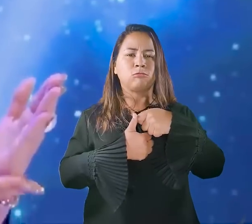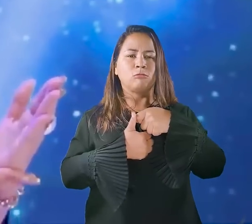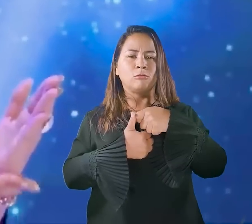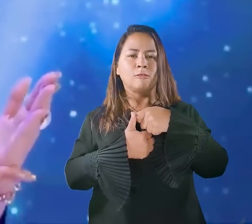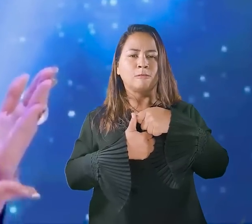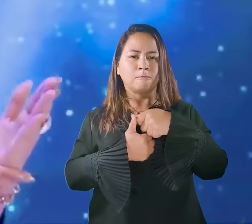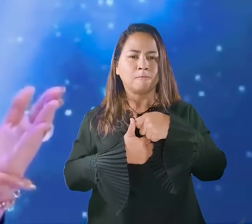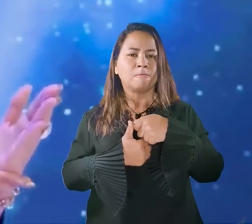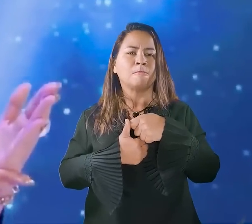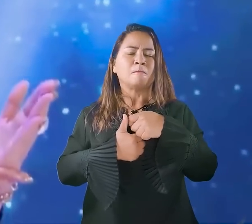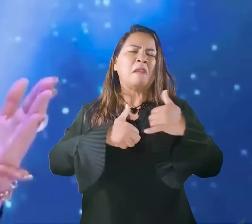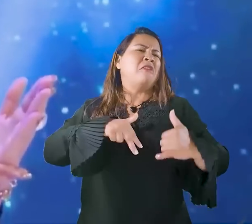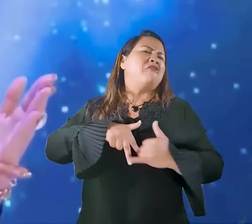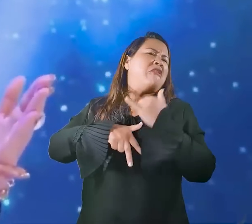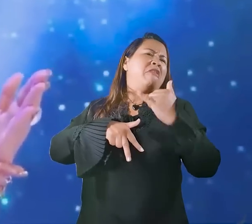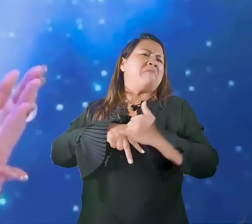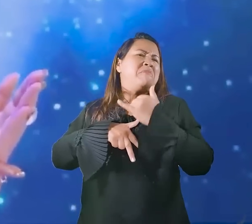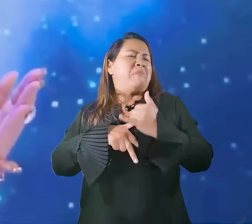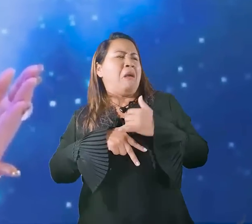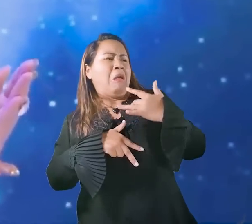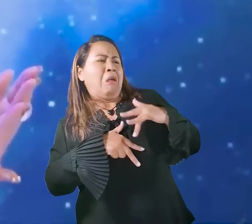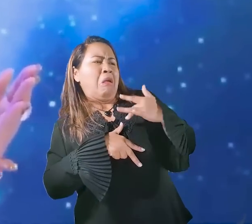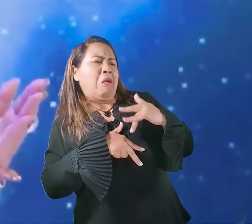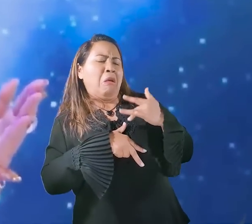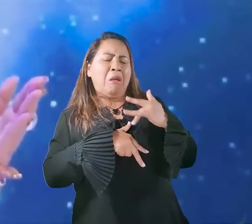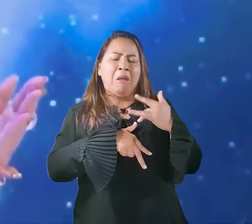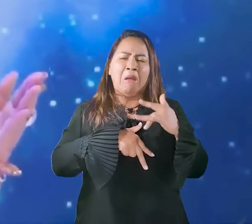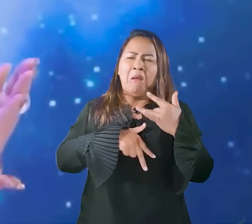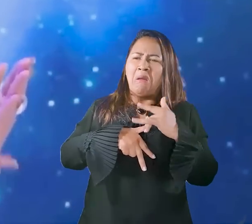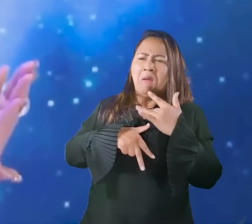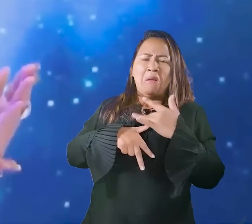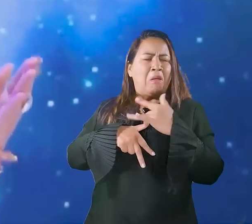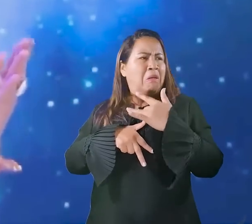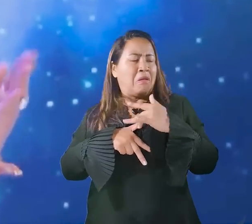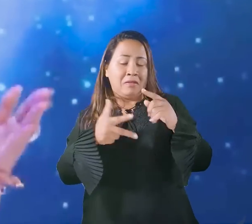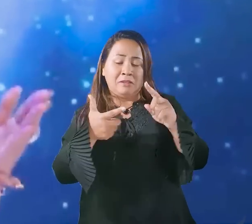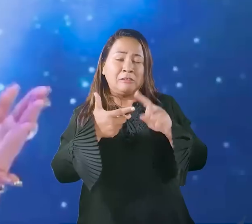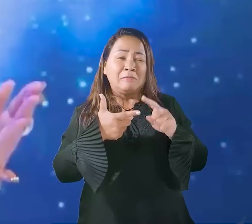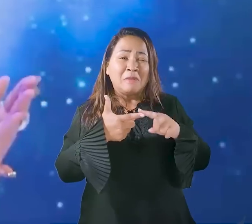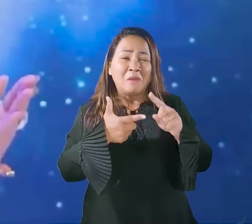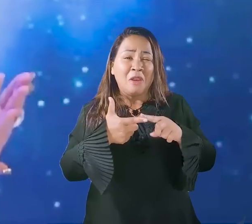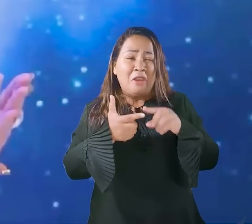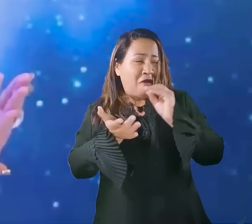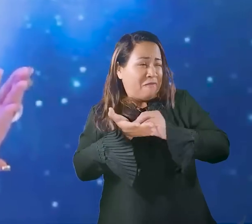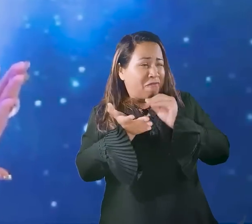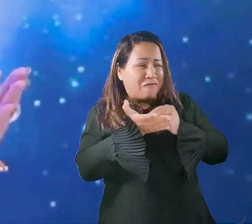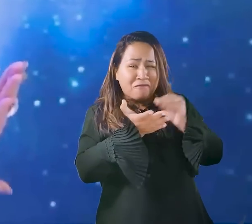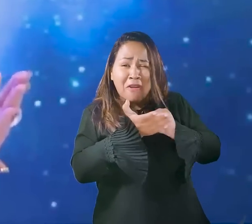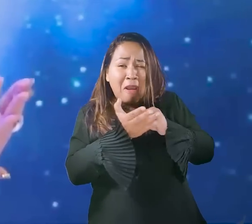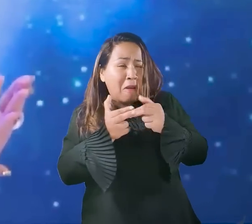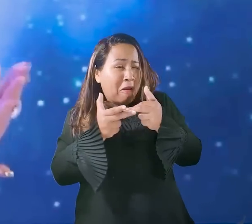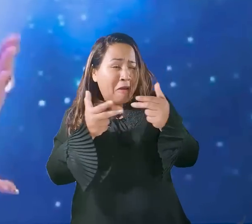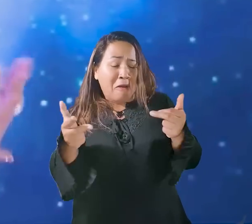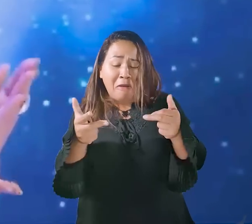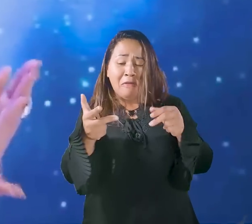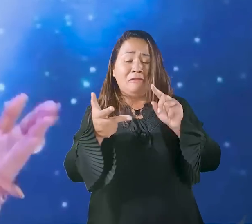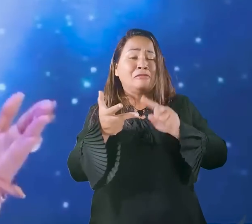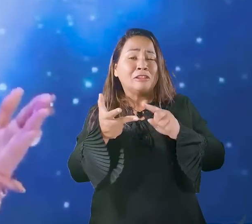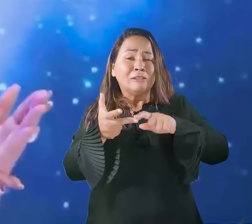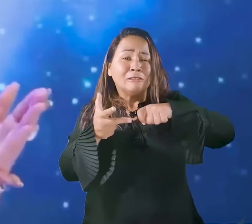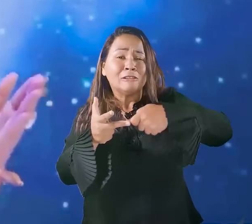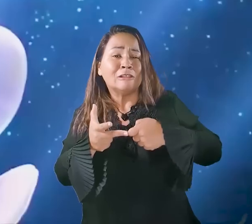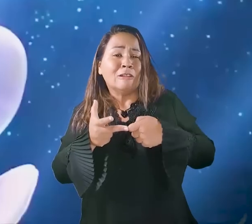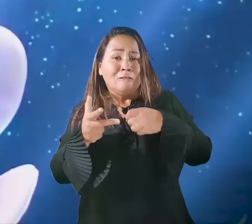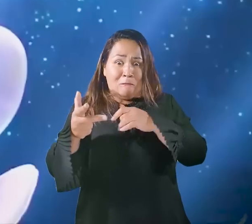sentimento de vitimização que em algum nível vibra em mim. Sentimento de falta, sentimento de